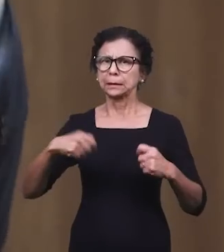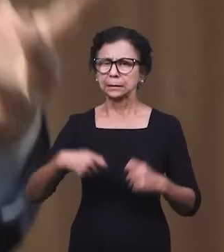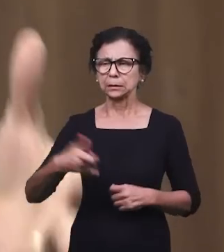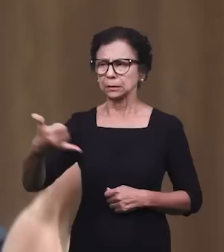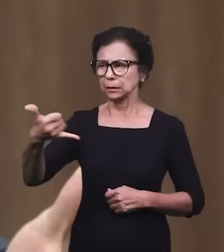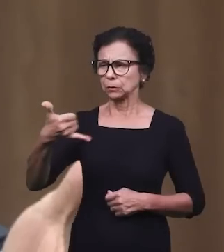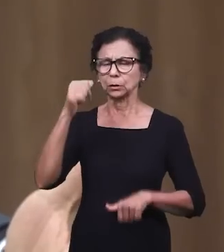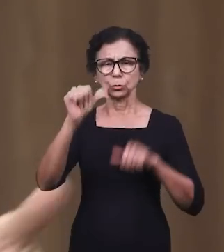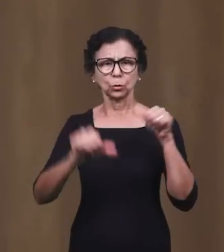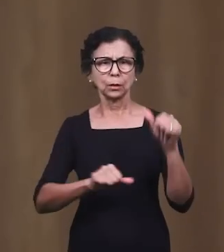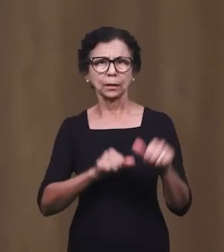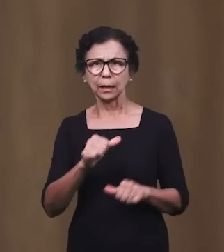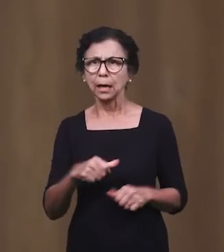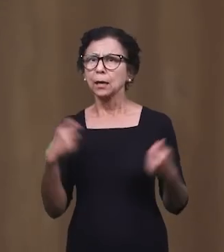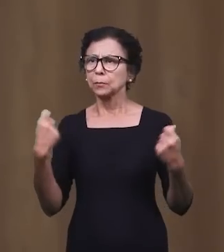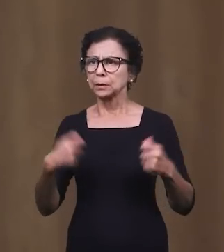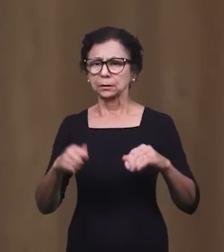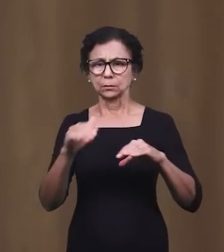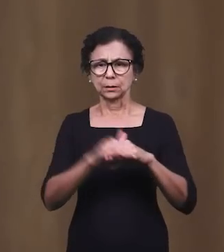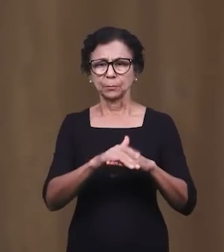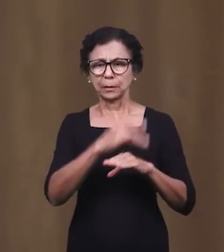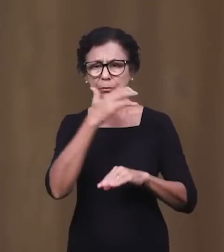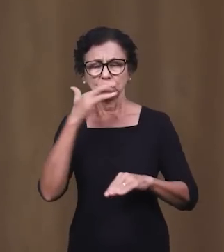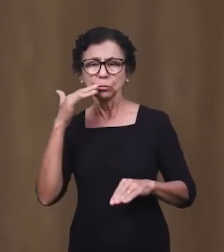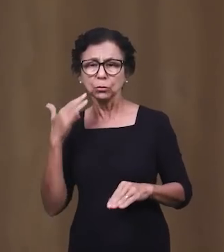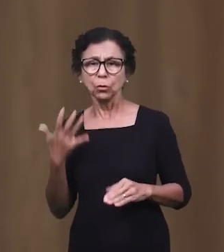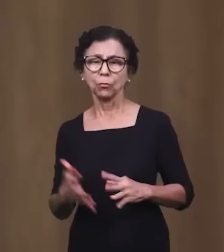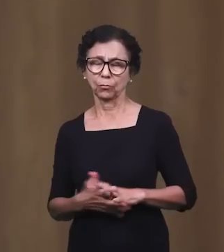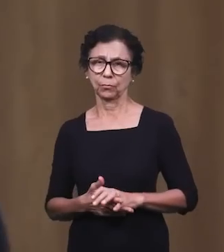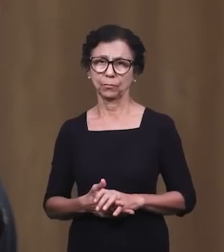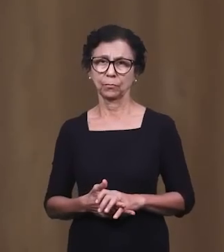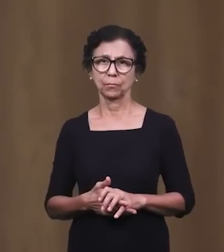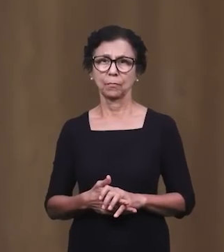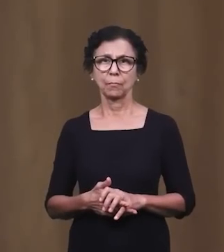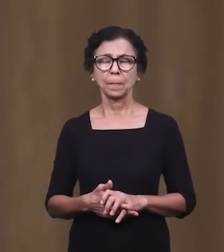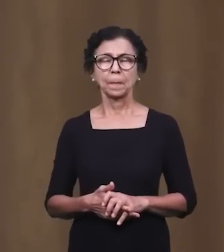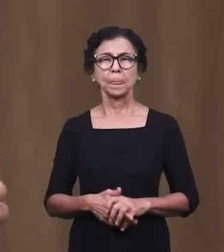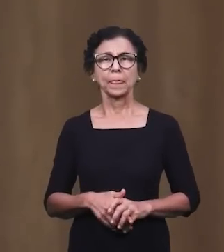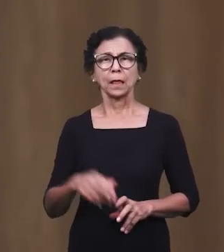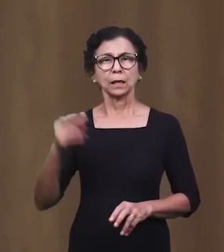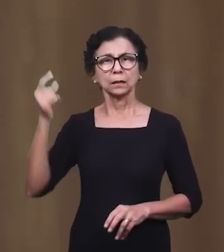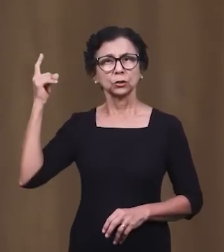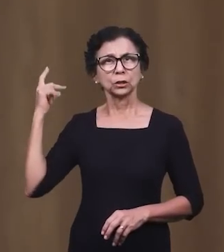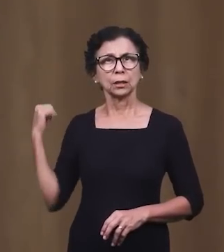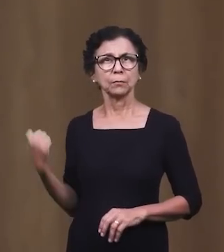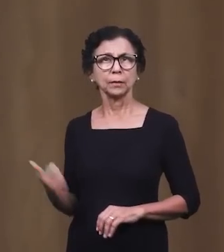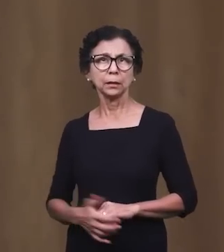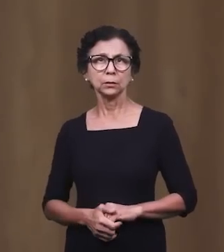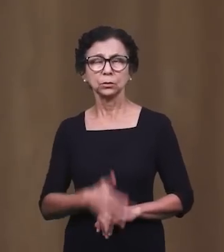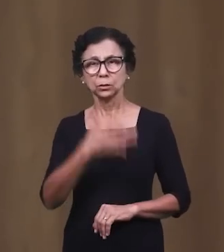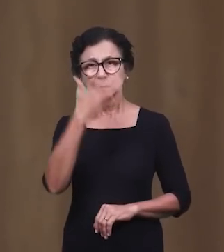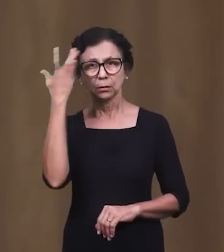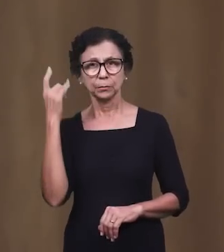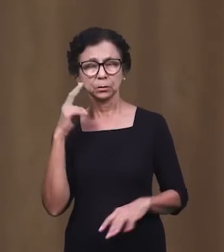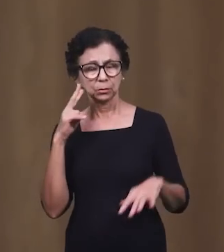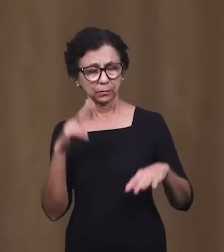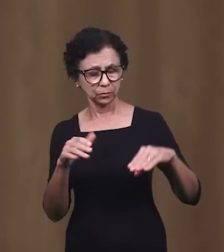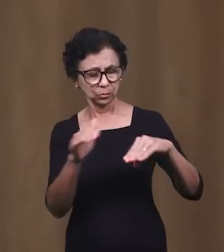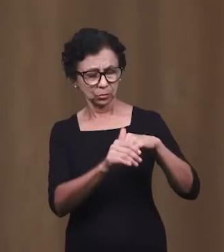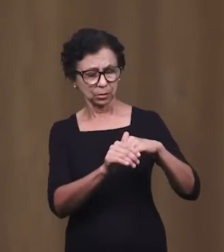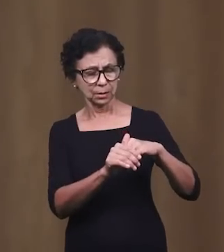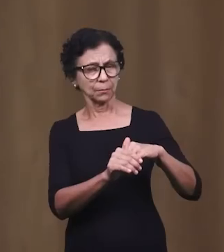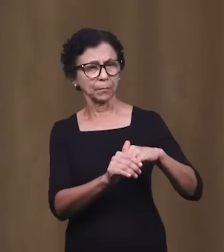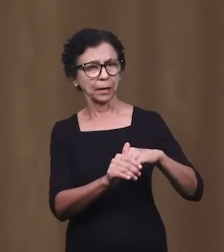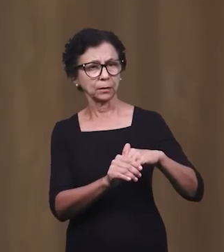que comprar um sapato novo. Se você pegar para uma pessoa de antigamente, ela vai olhar seu sapato não está velho, seu sapato